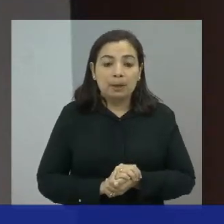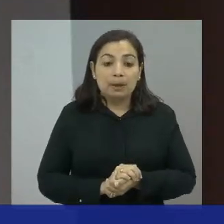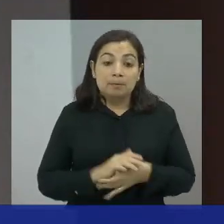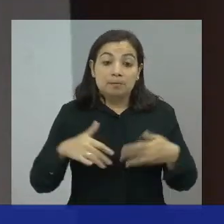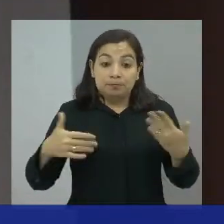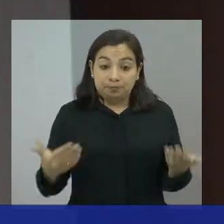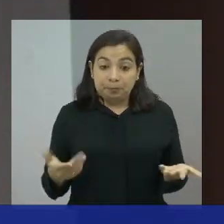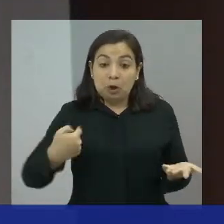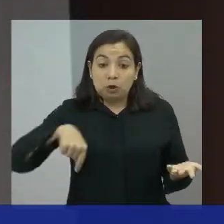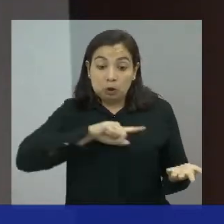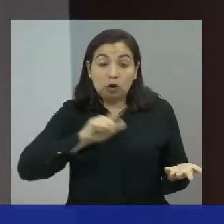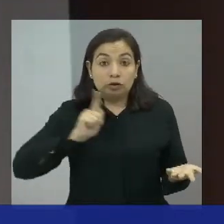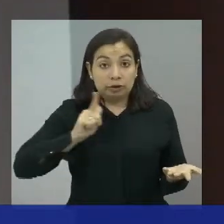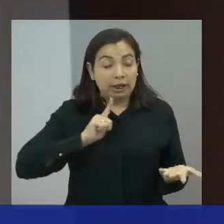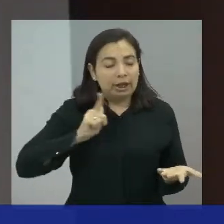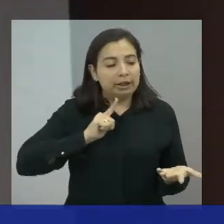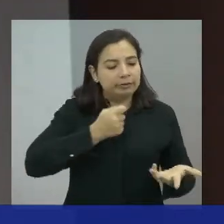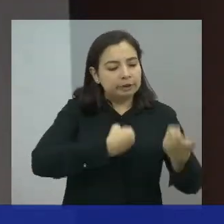Nós tivemos, no ano de